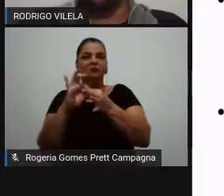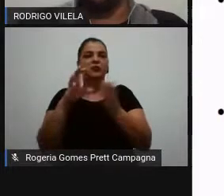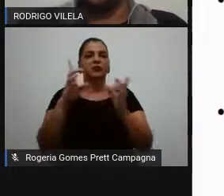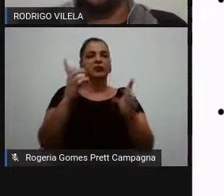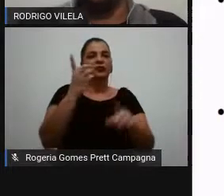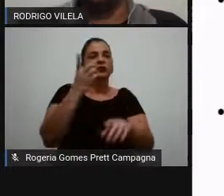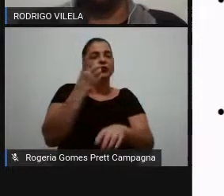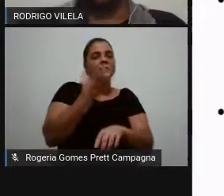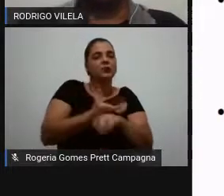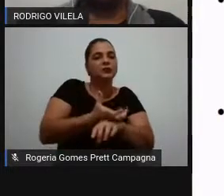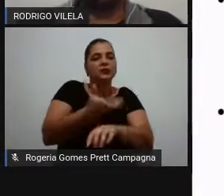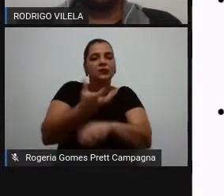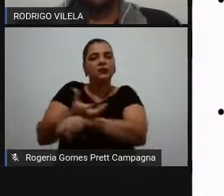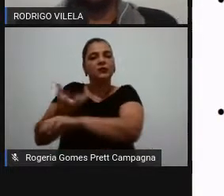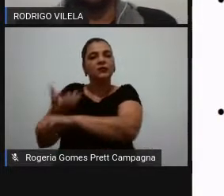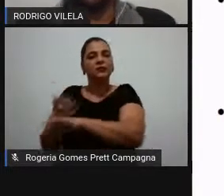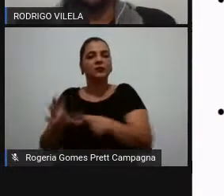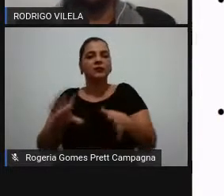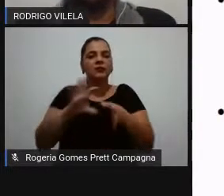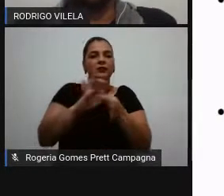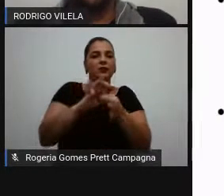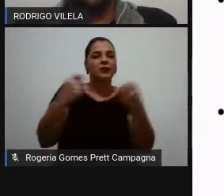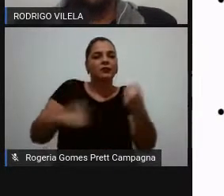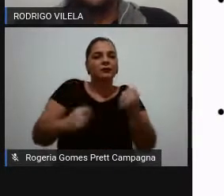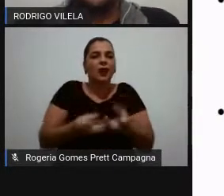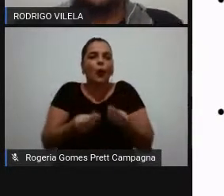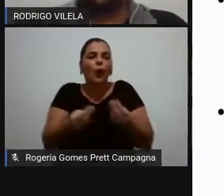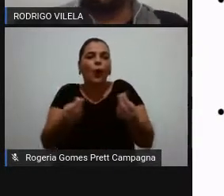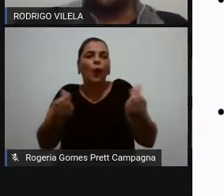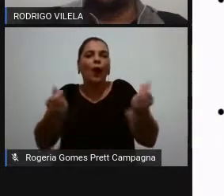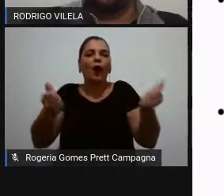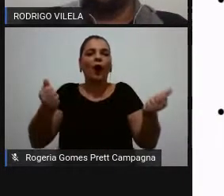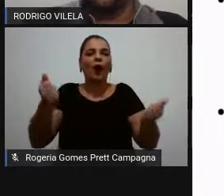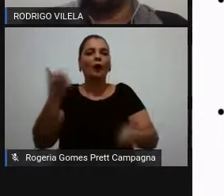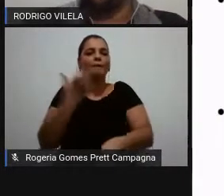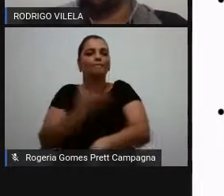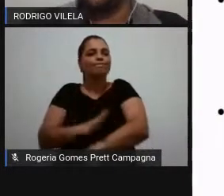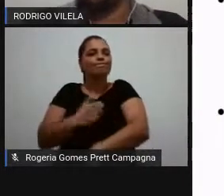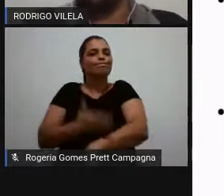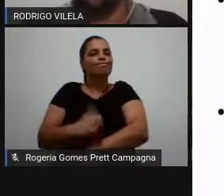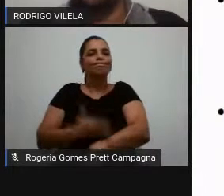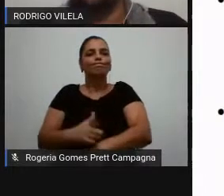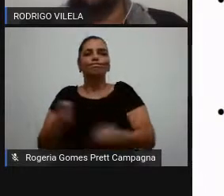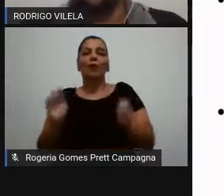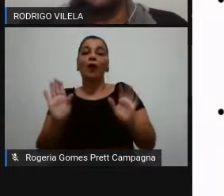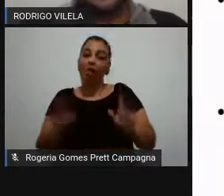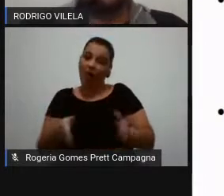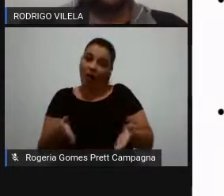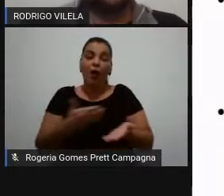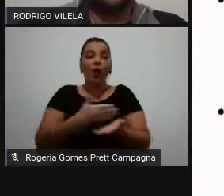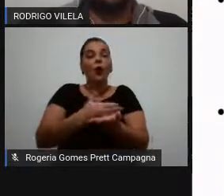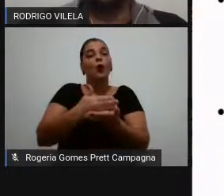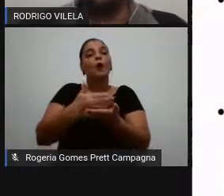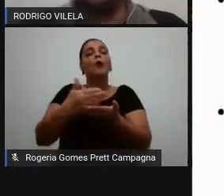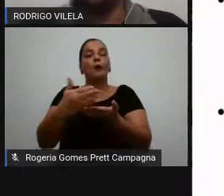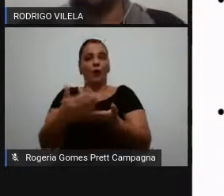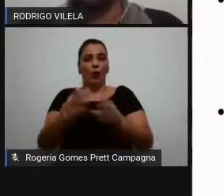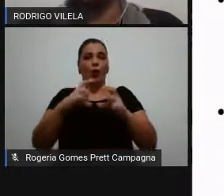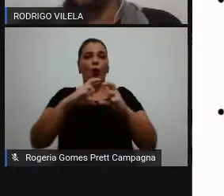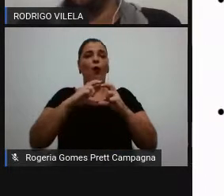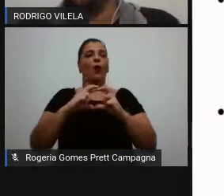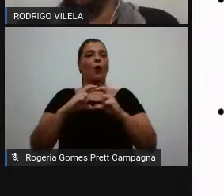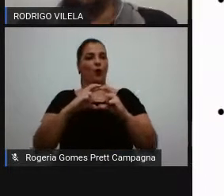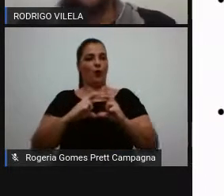nós precisávamos ainda nos aprimorar quanto a isso. E aí que veio o trabalho colaborativo a partir do Google Drive. Nós descobrimos,